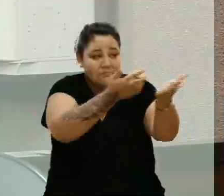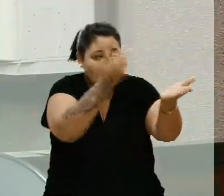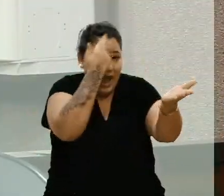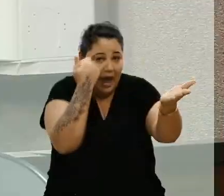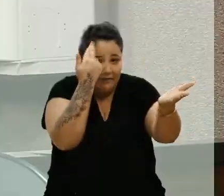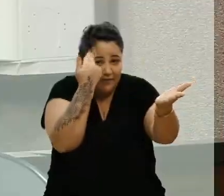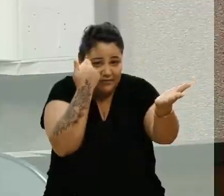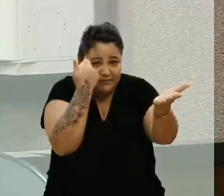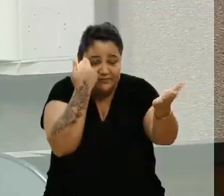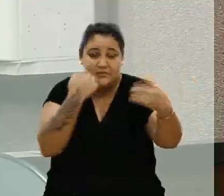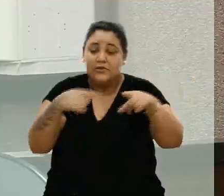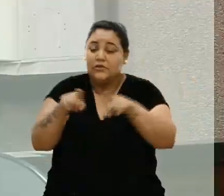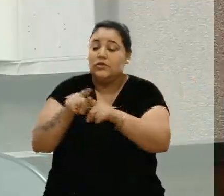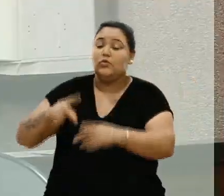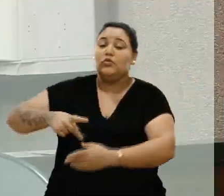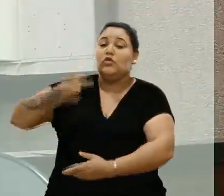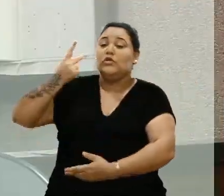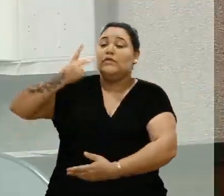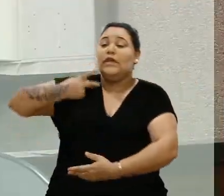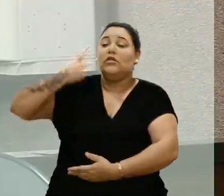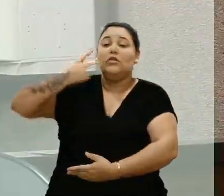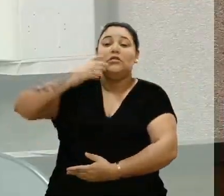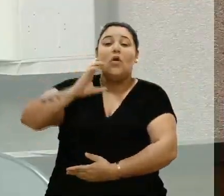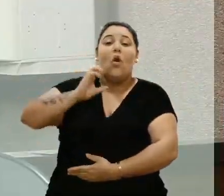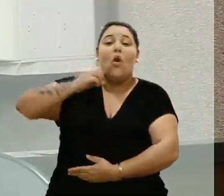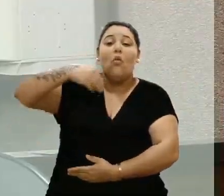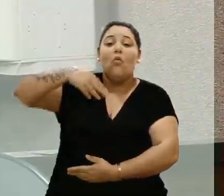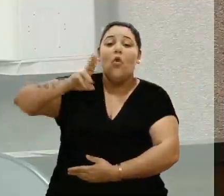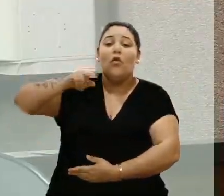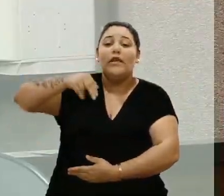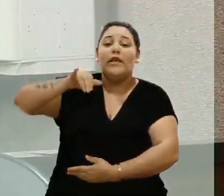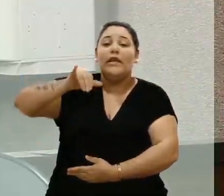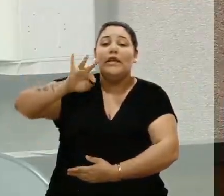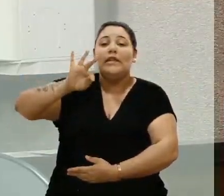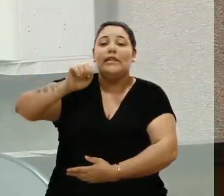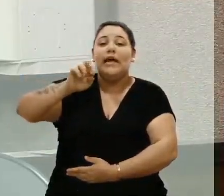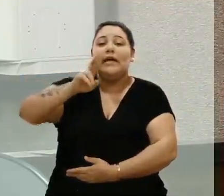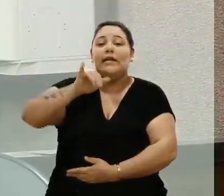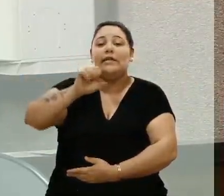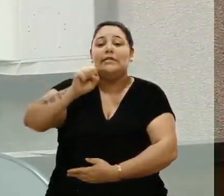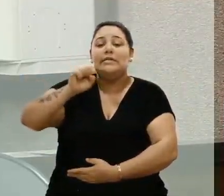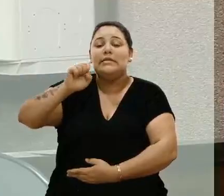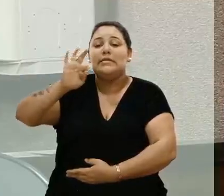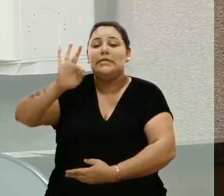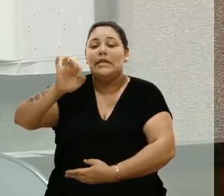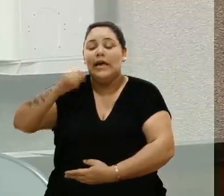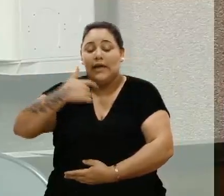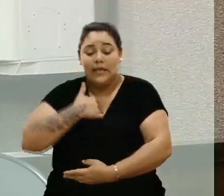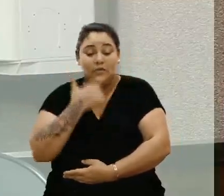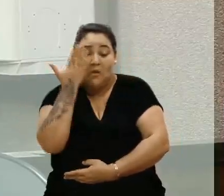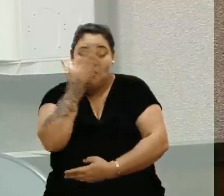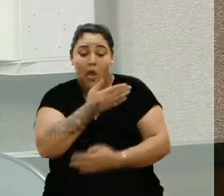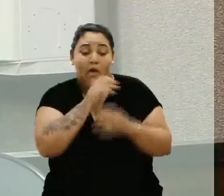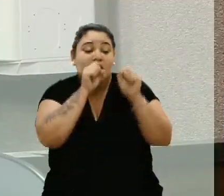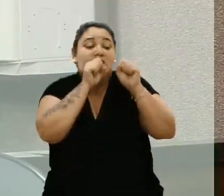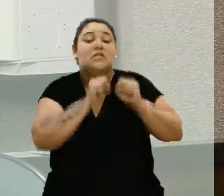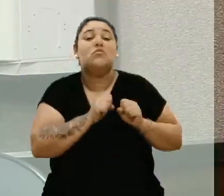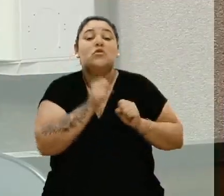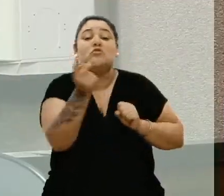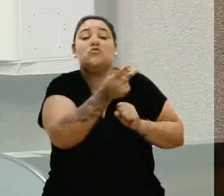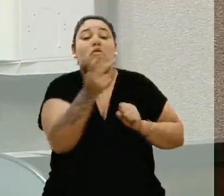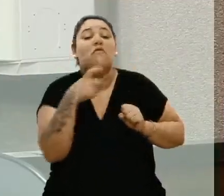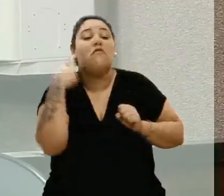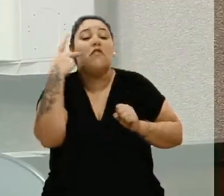vereadores comunitaristas, e eu sou prova que trabalham muito e sempre estiveram